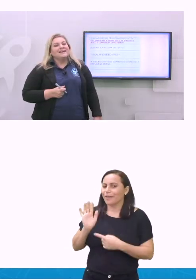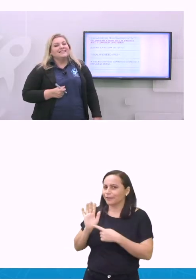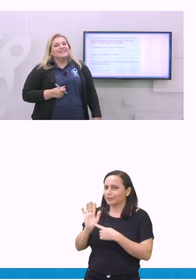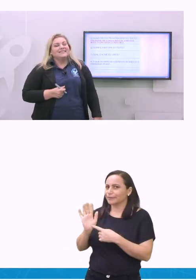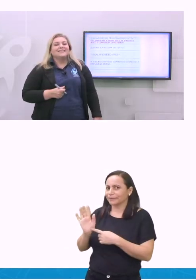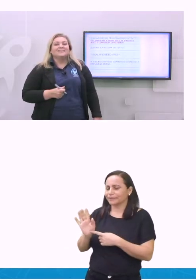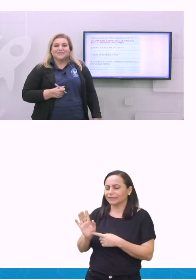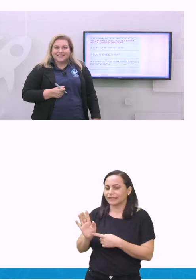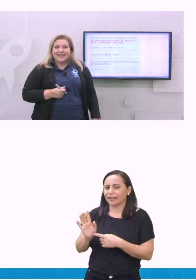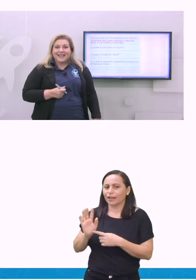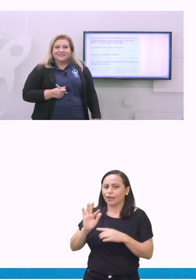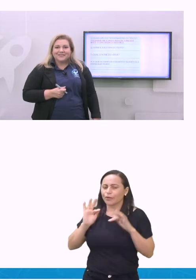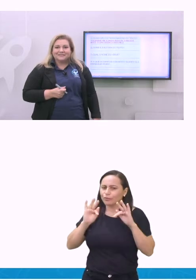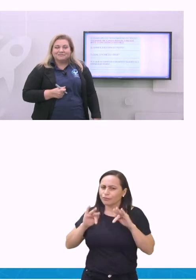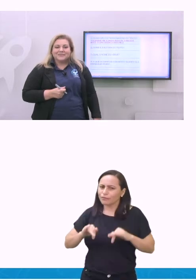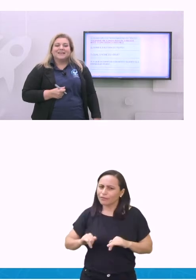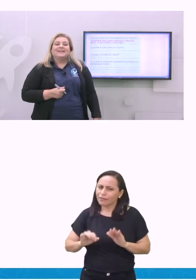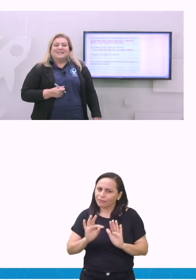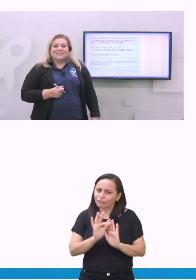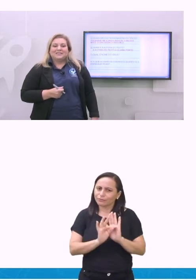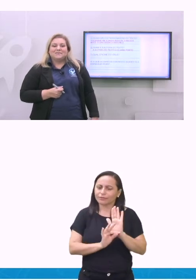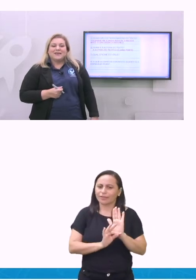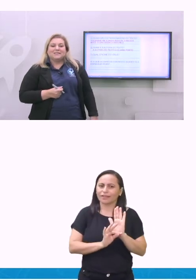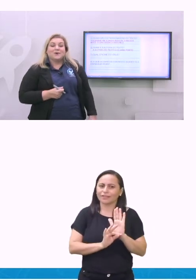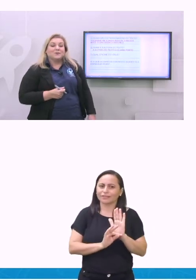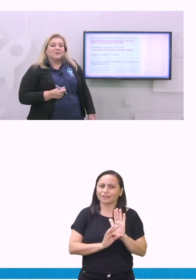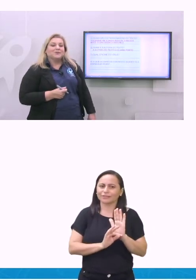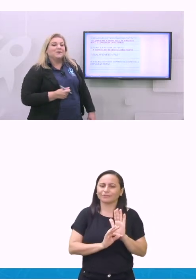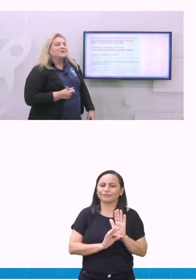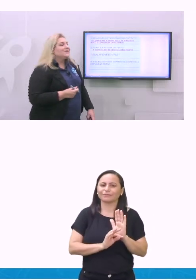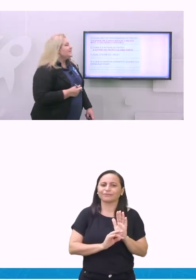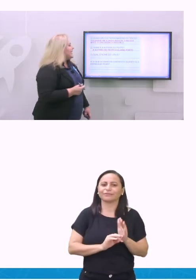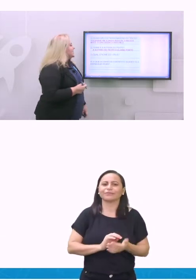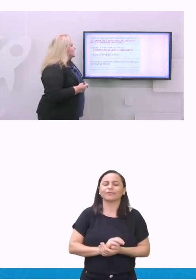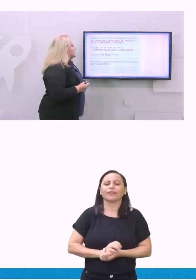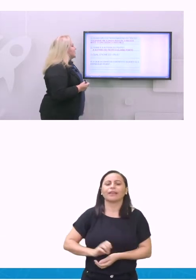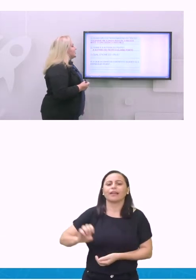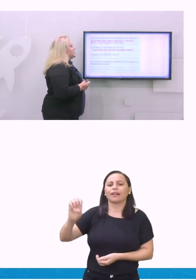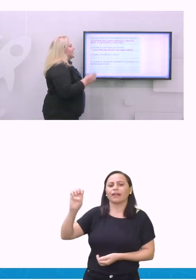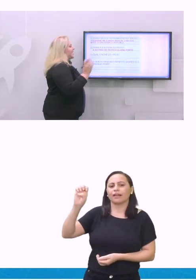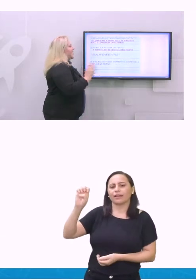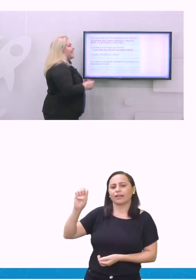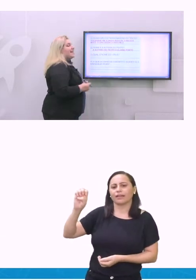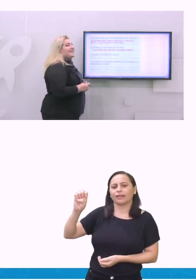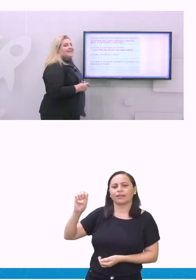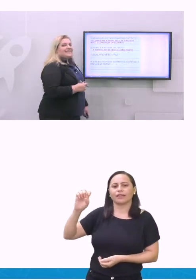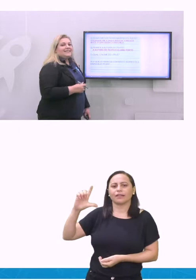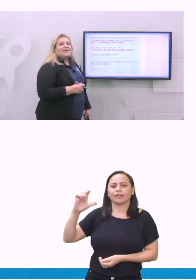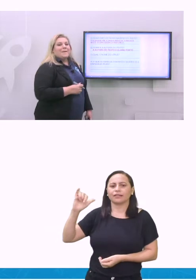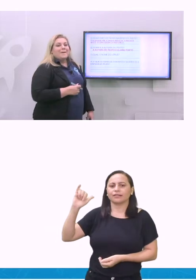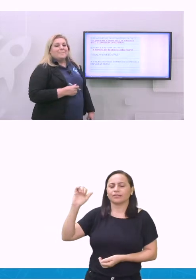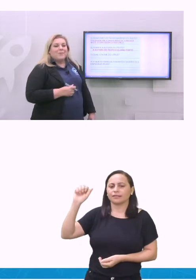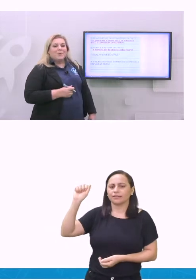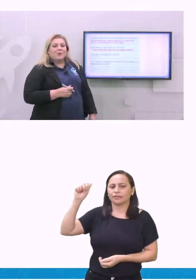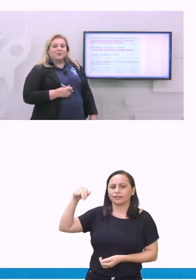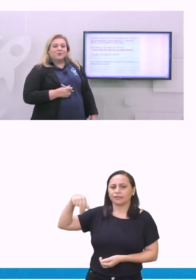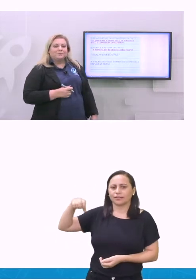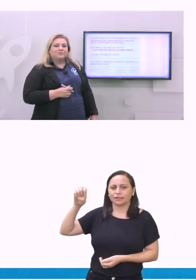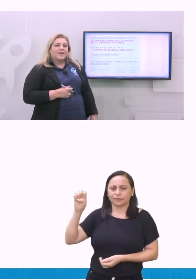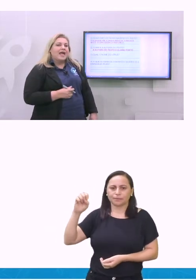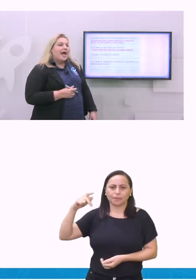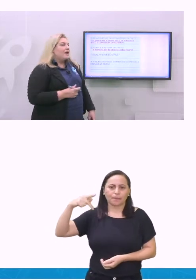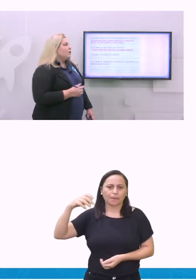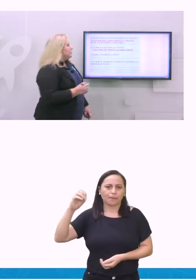algumas vezes. Você lembra? Isso mesmo, a autora do nosso texto de hoje é Eliane